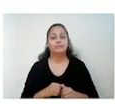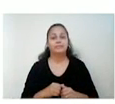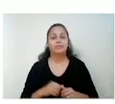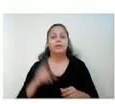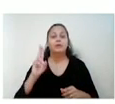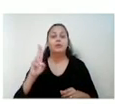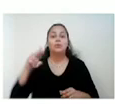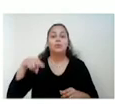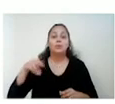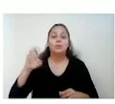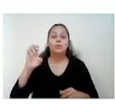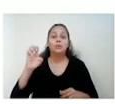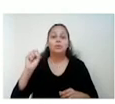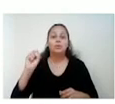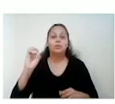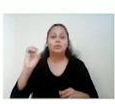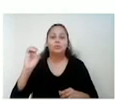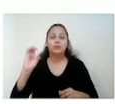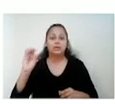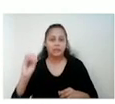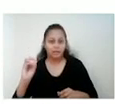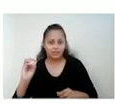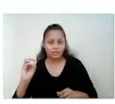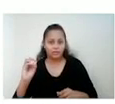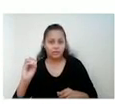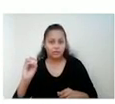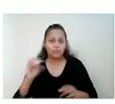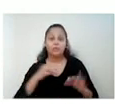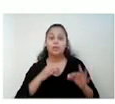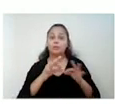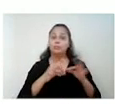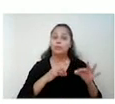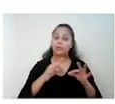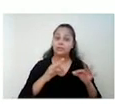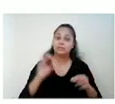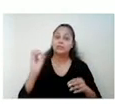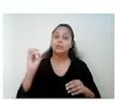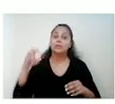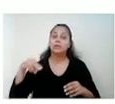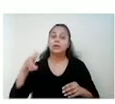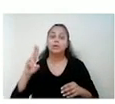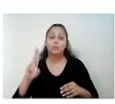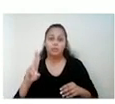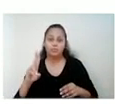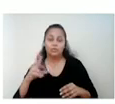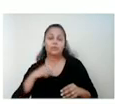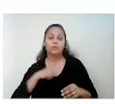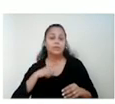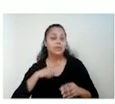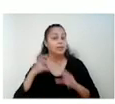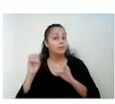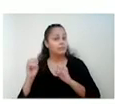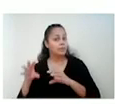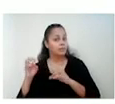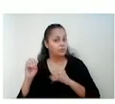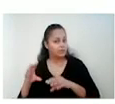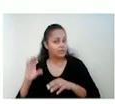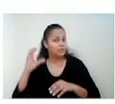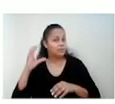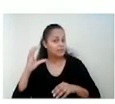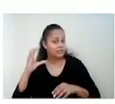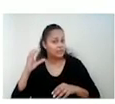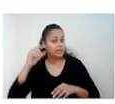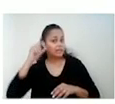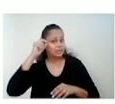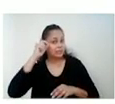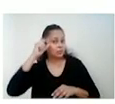Pessoal, a Unesco, um órgão da ONU, né, que existe para educação, ciência e